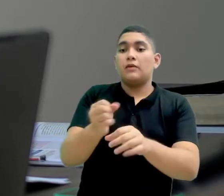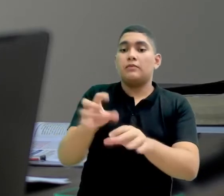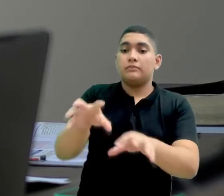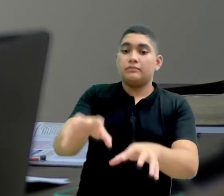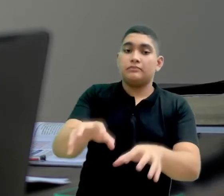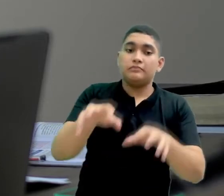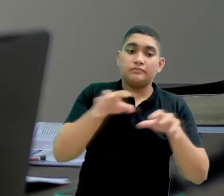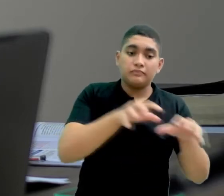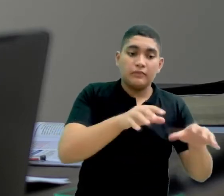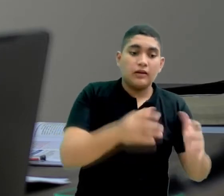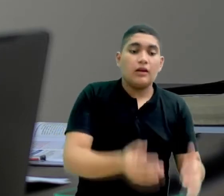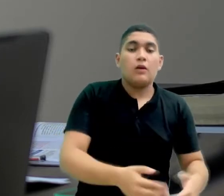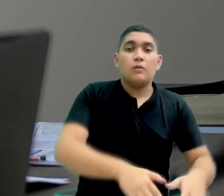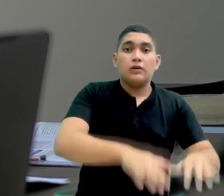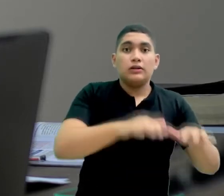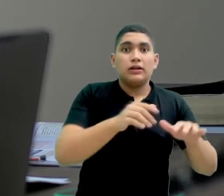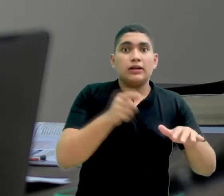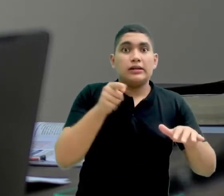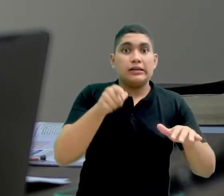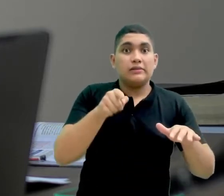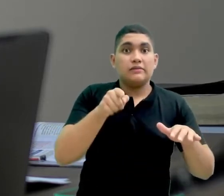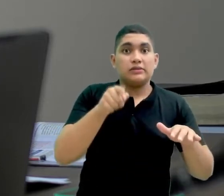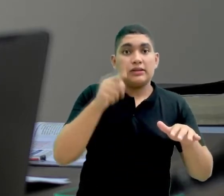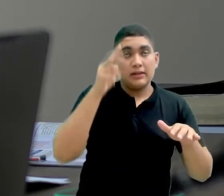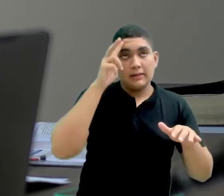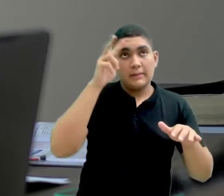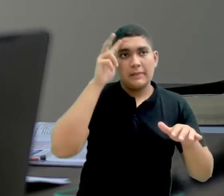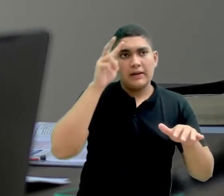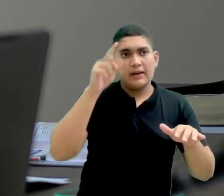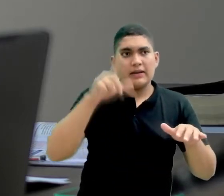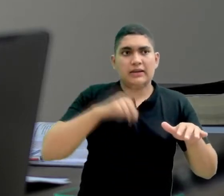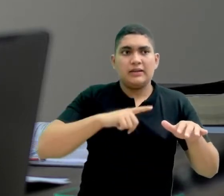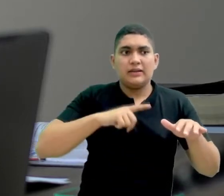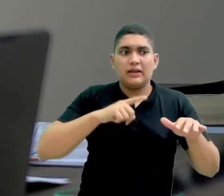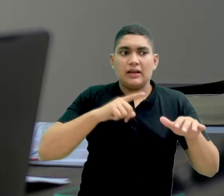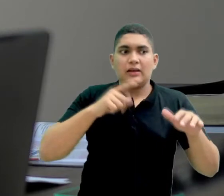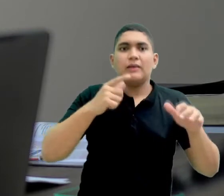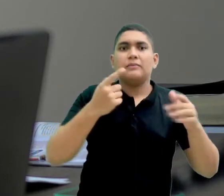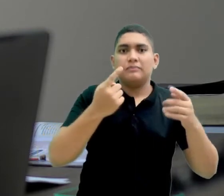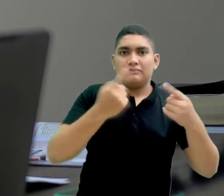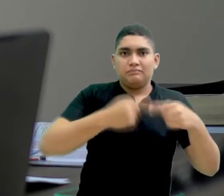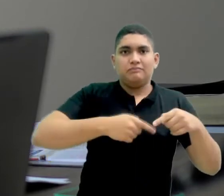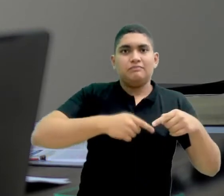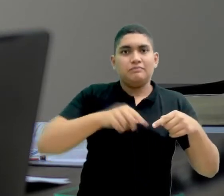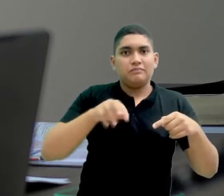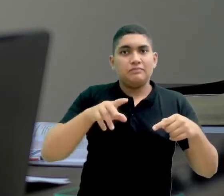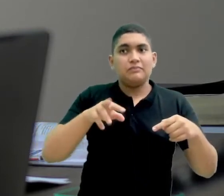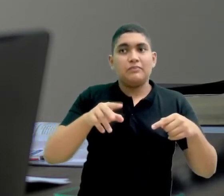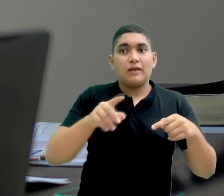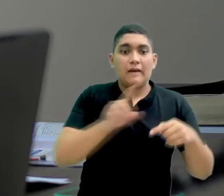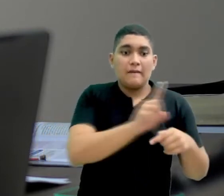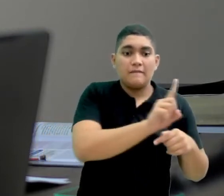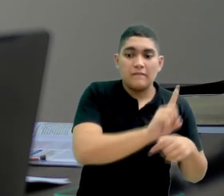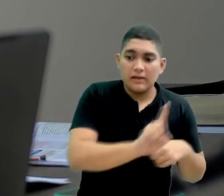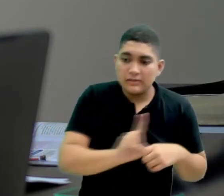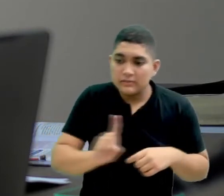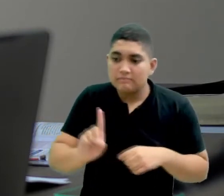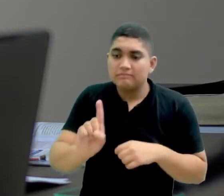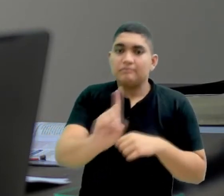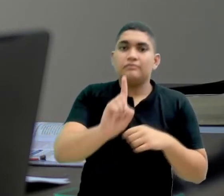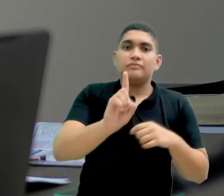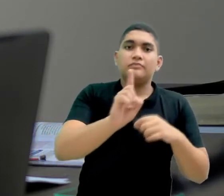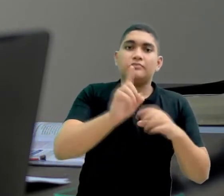alguma coisa contra ti, deixa ali diante do altar a tua oferta, e vai reconciliar-te primeiro com teu irmão,